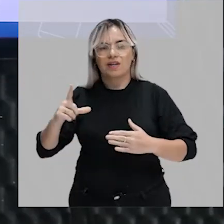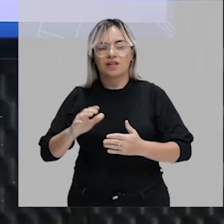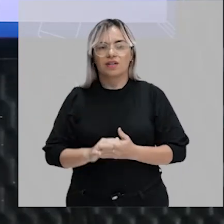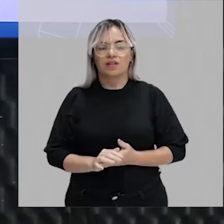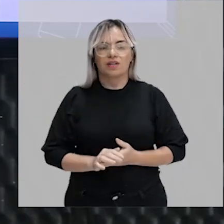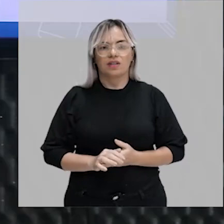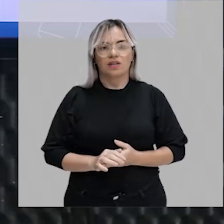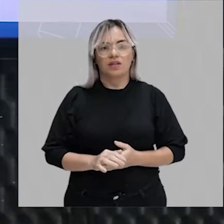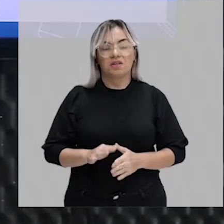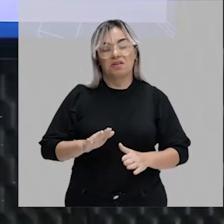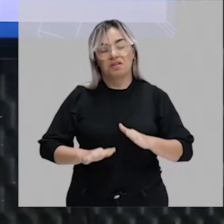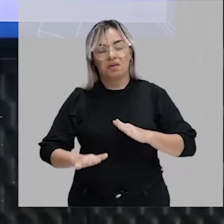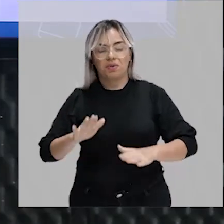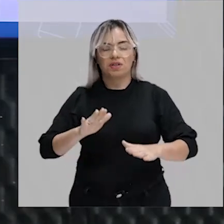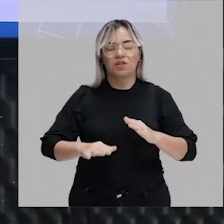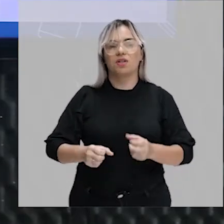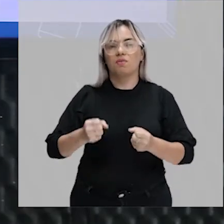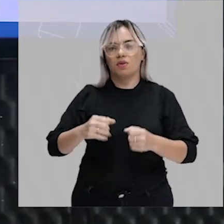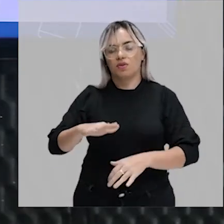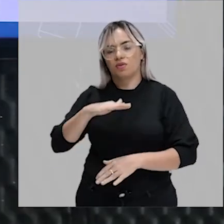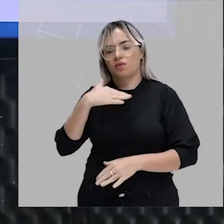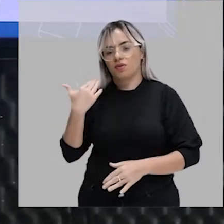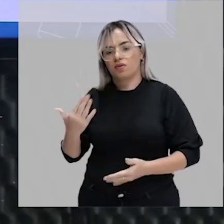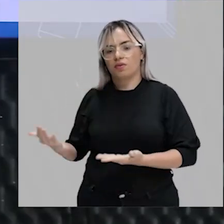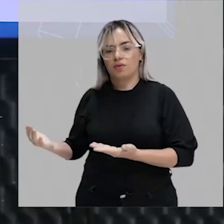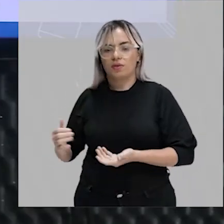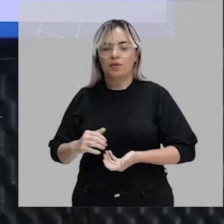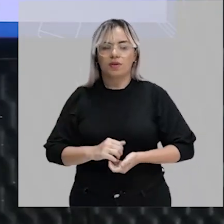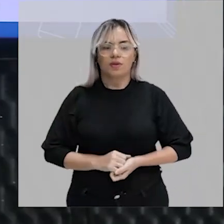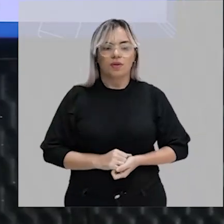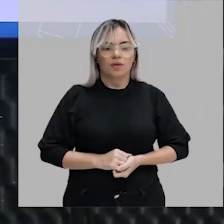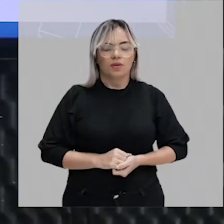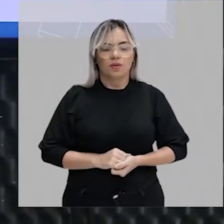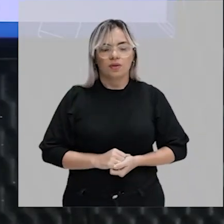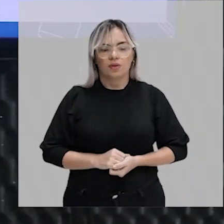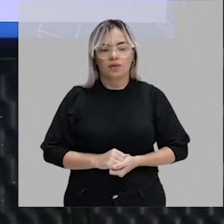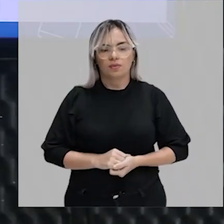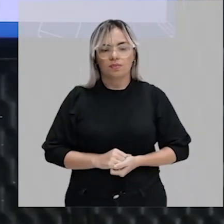à sua idade reprodutiva, então ele morre. Inviabilidade do híbrido. A gente